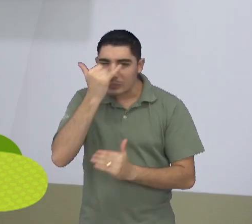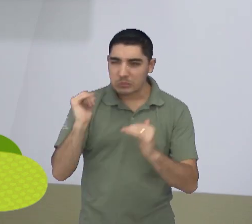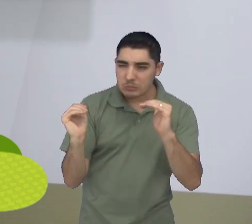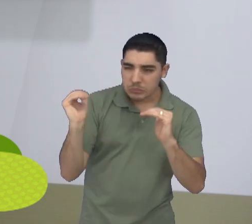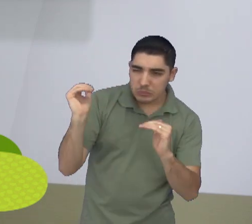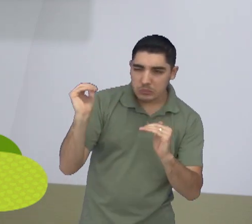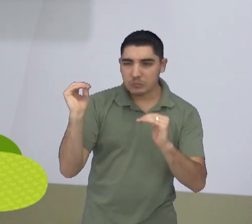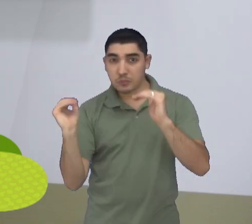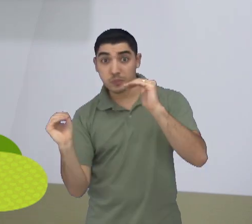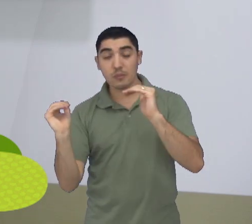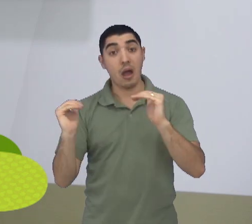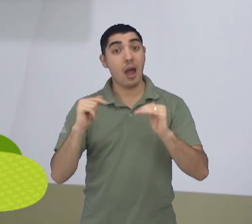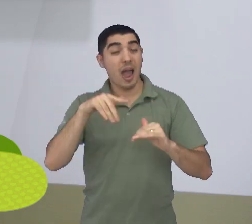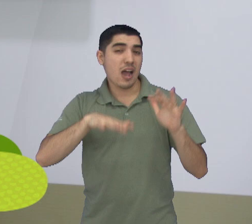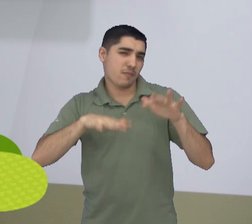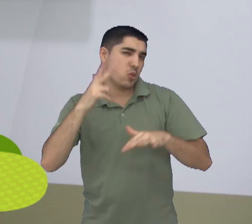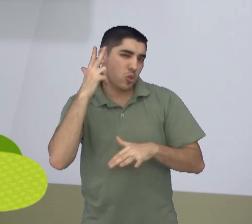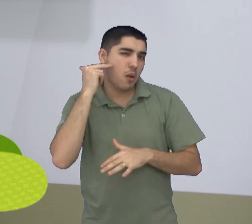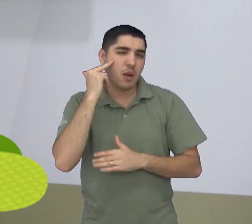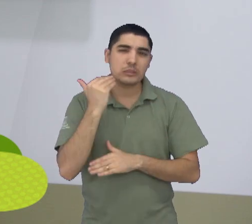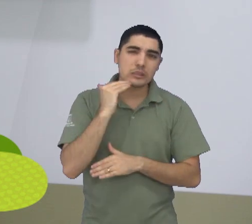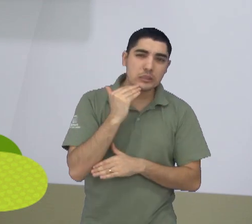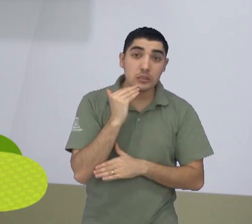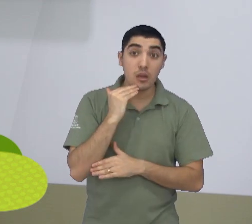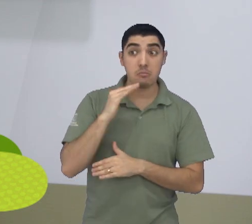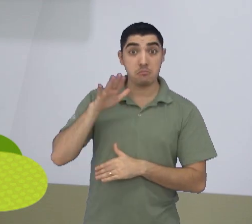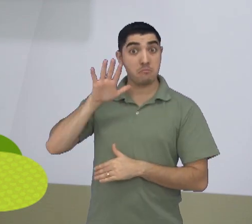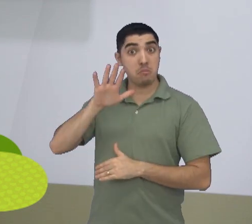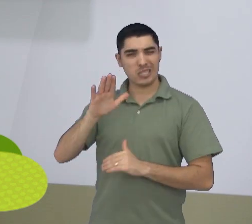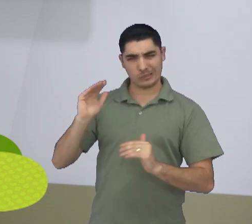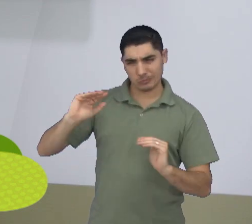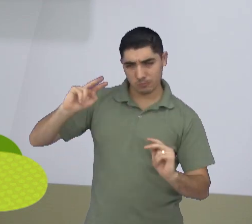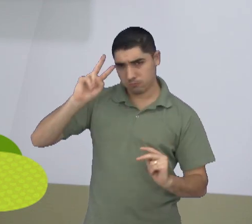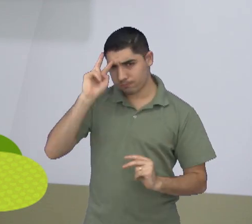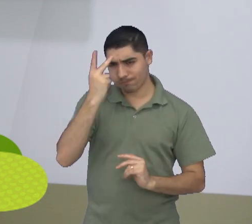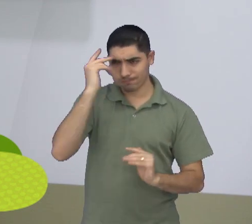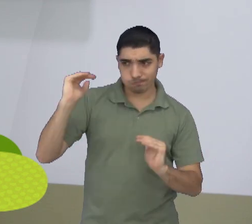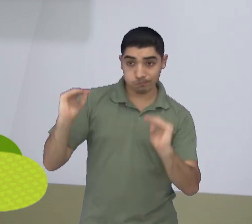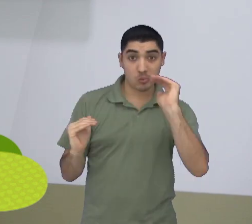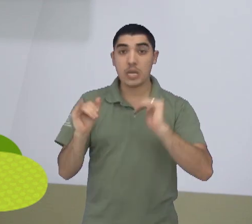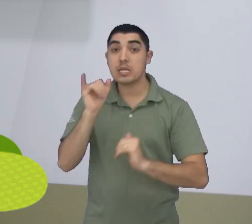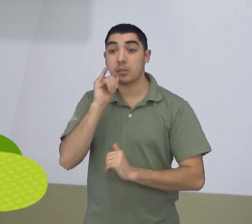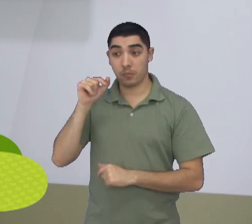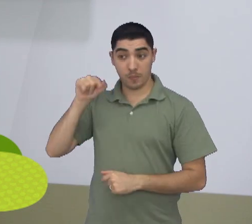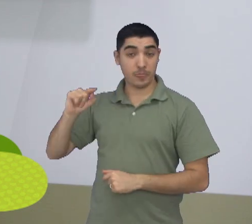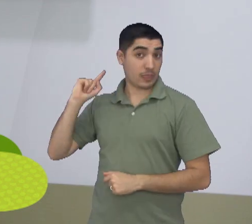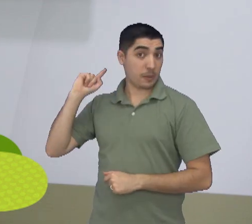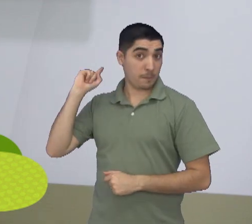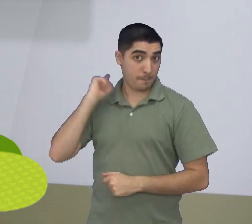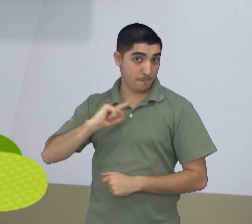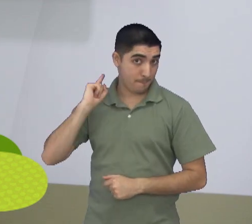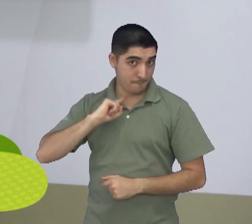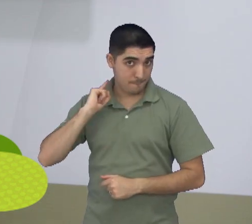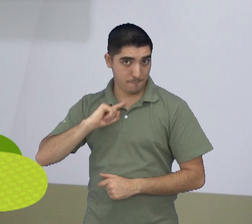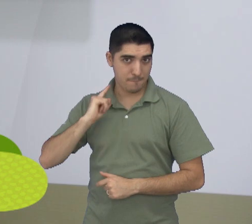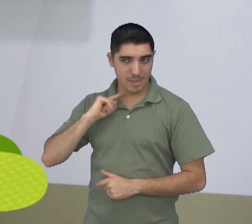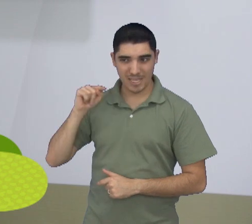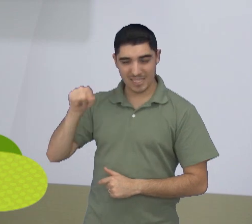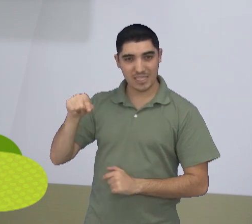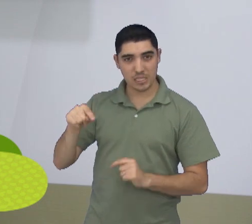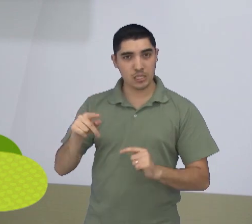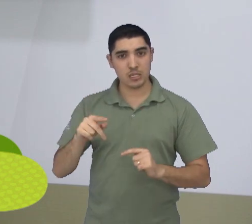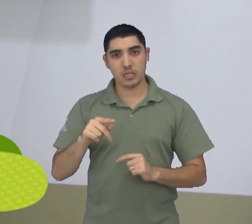daí é importantíssimo. O Minas, para o pessoal de casa, né, ter ideia do tamanho da importância deste